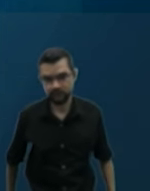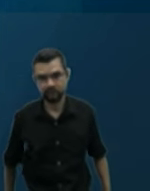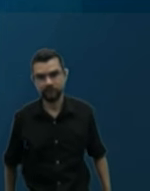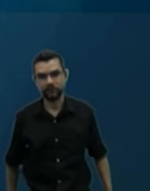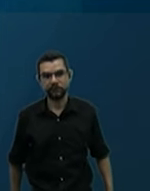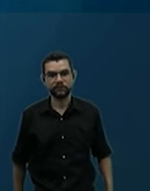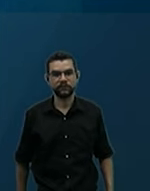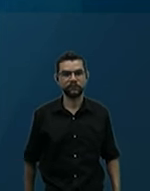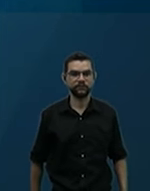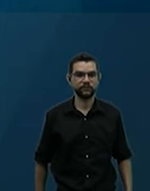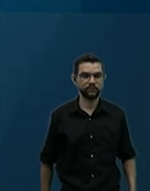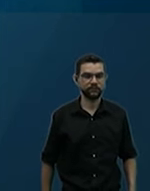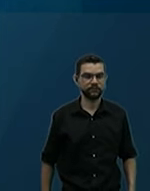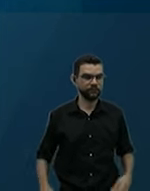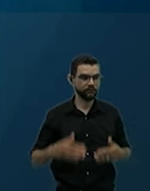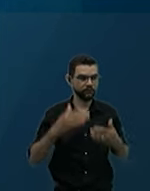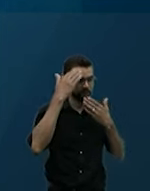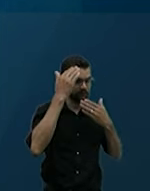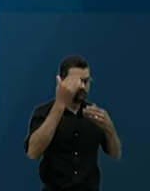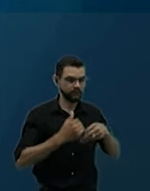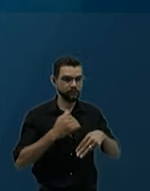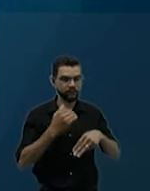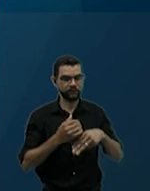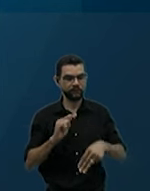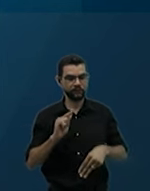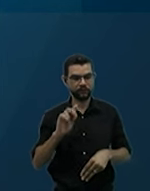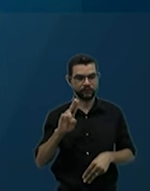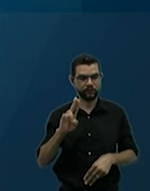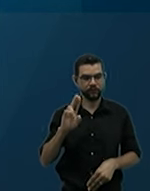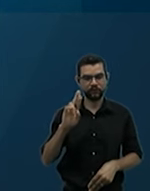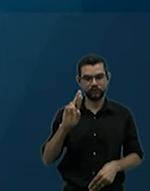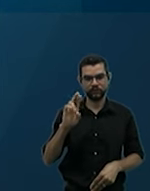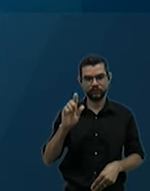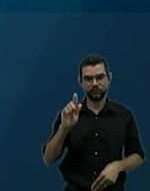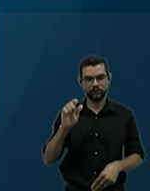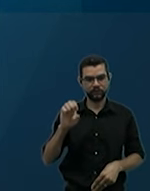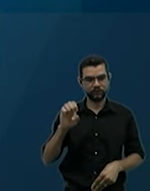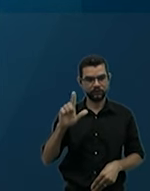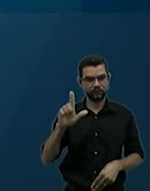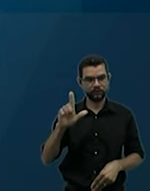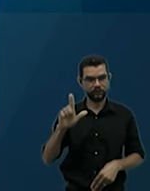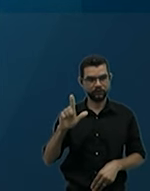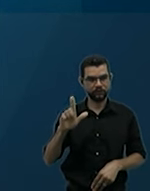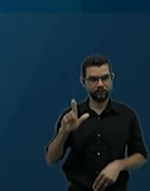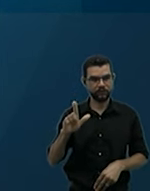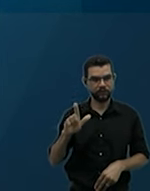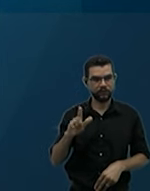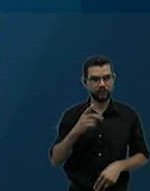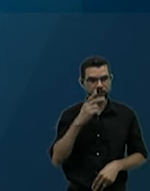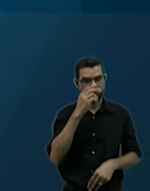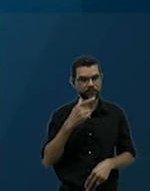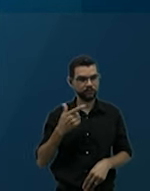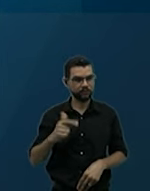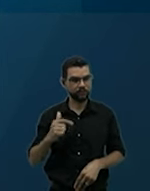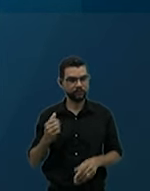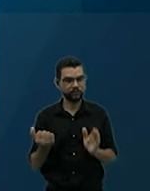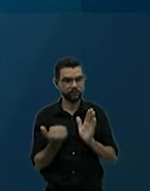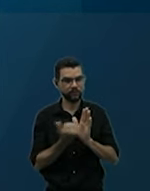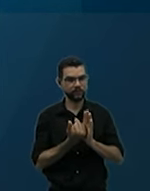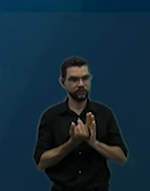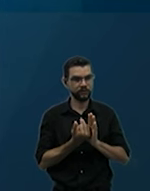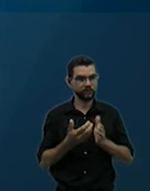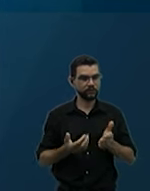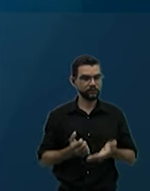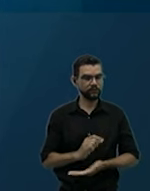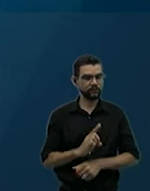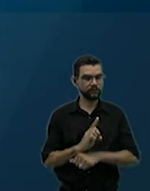Obrigada, ministro Gurgel. Não há registro de nenhum destaque nesse tema. Pergunto se alguém quer se manifestar. Doutora Marise,